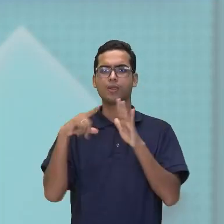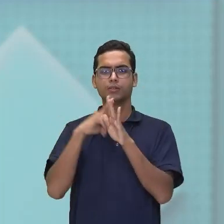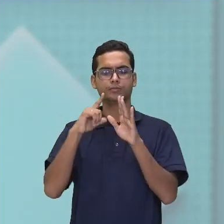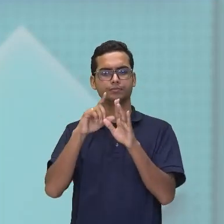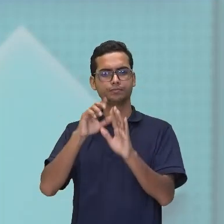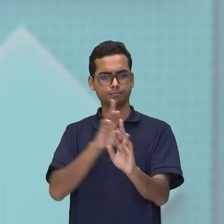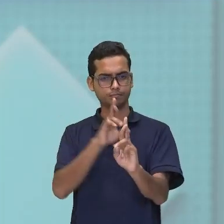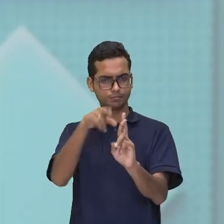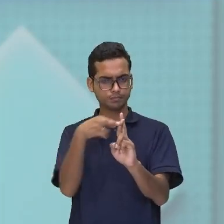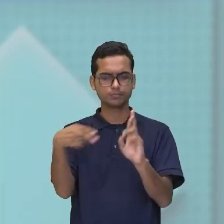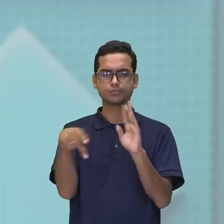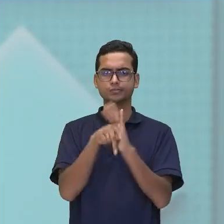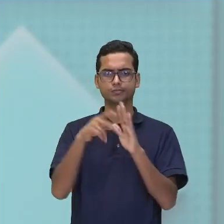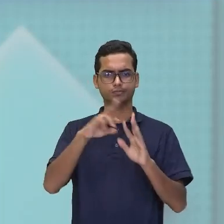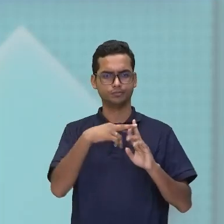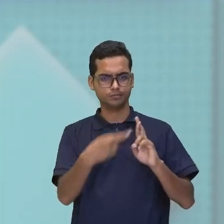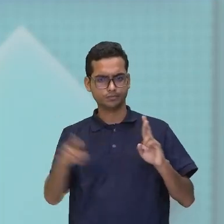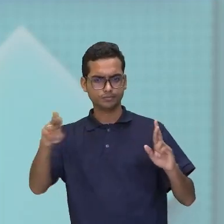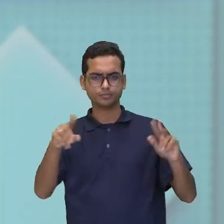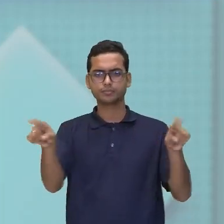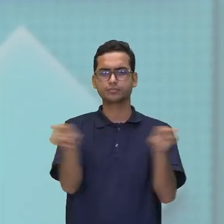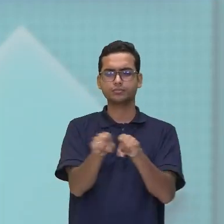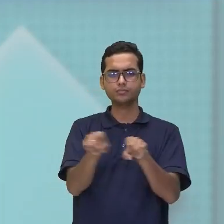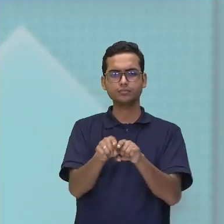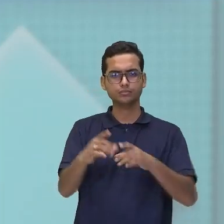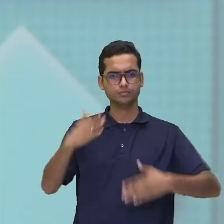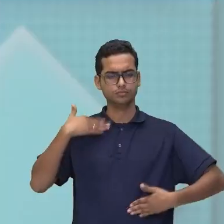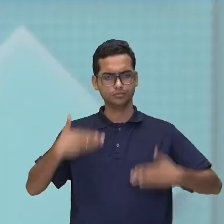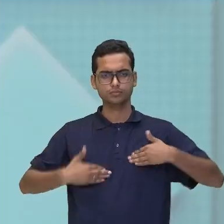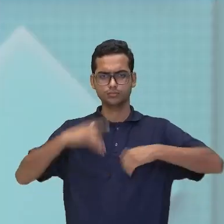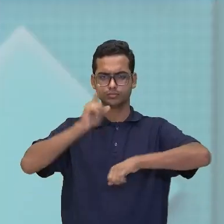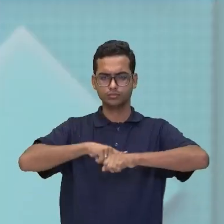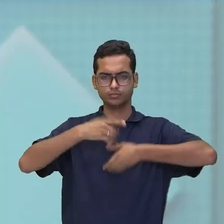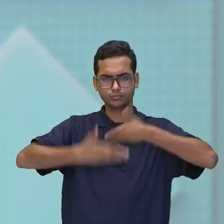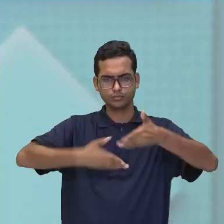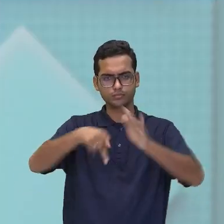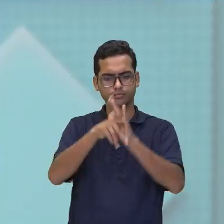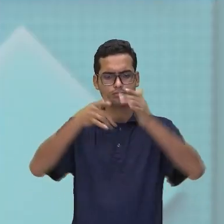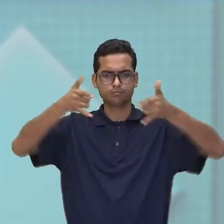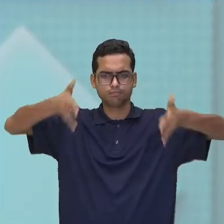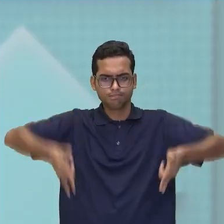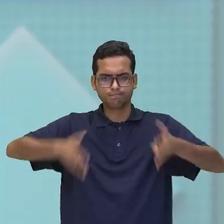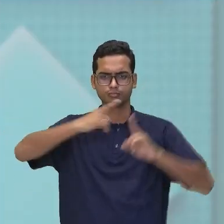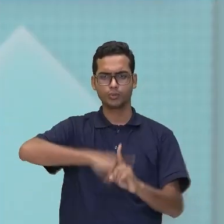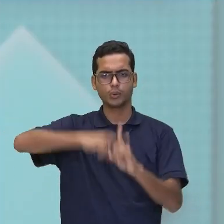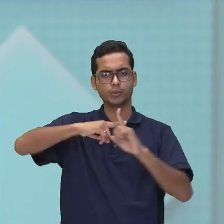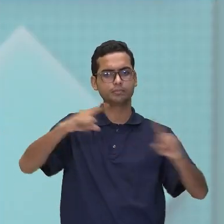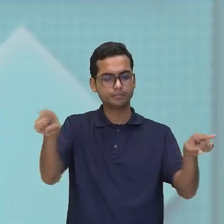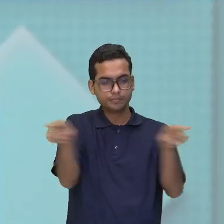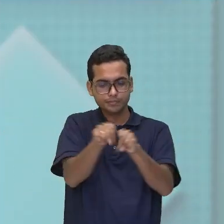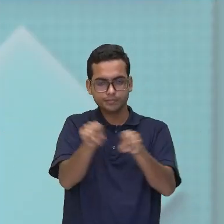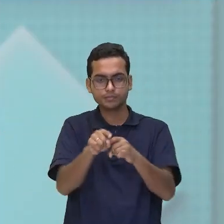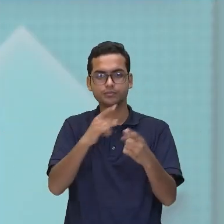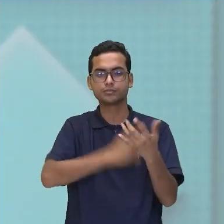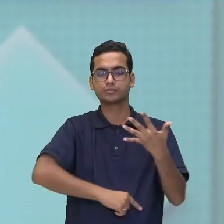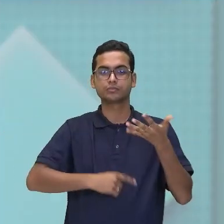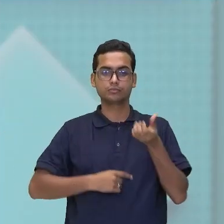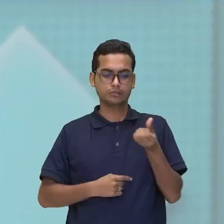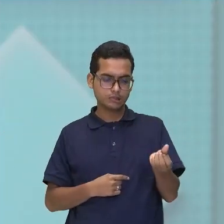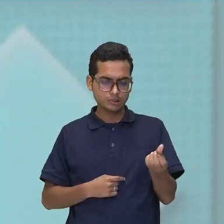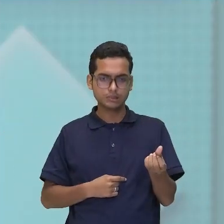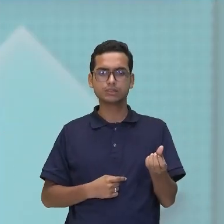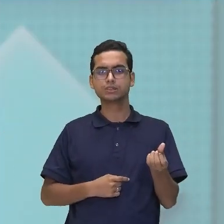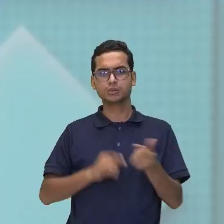corpo sepultado, certo? E aí nós vamos ver a sexta, estudo que revela que a maior, né, de todas as